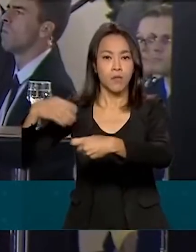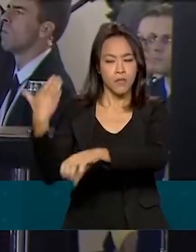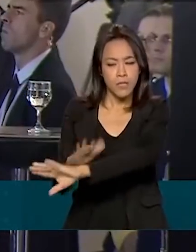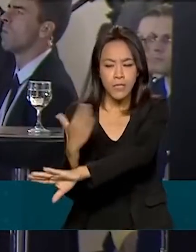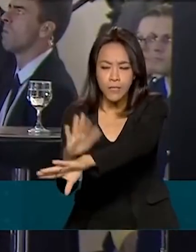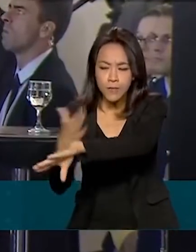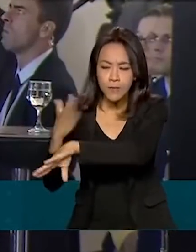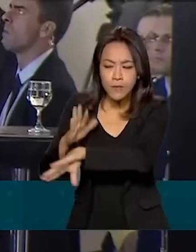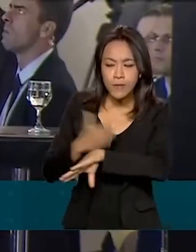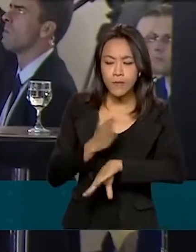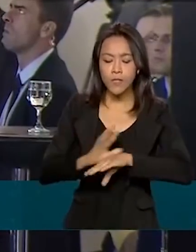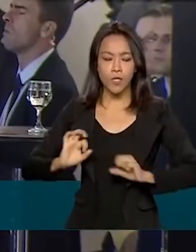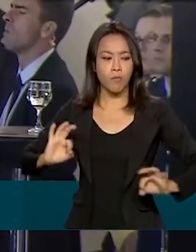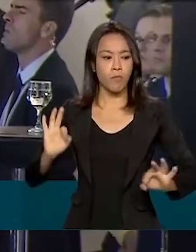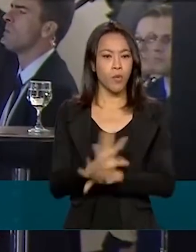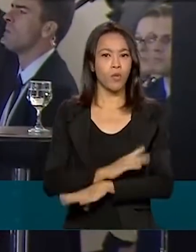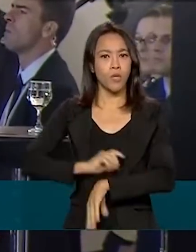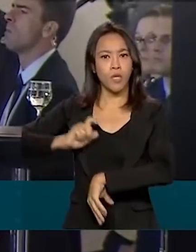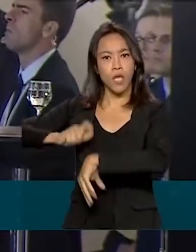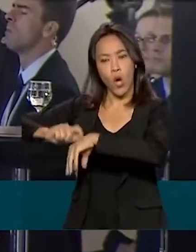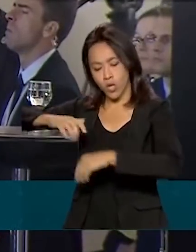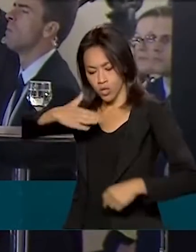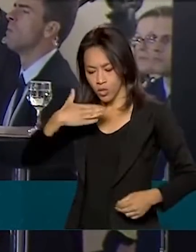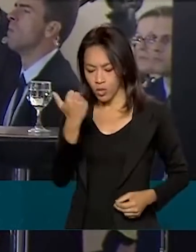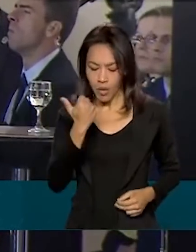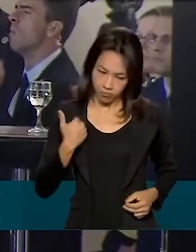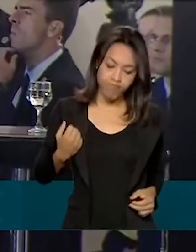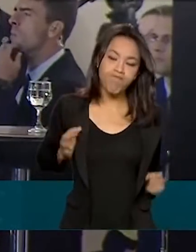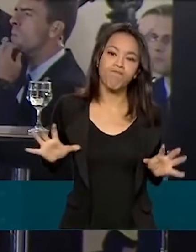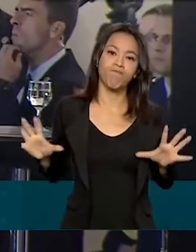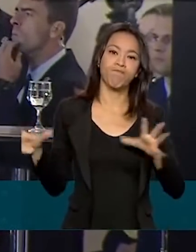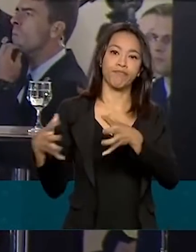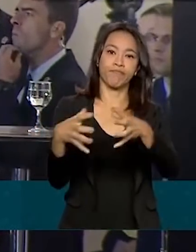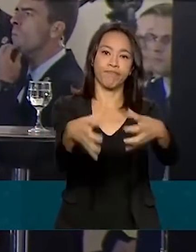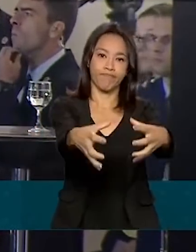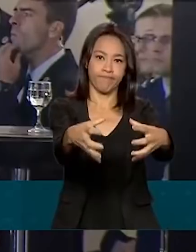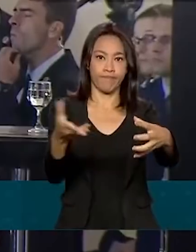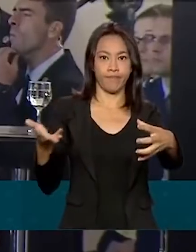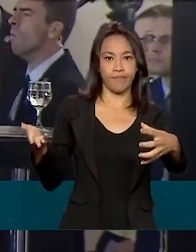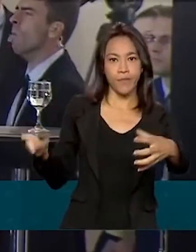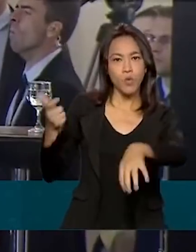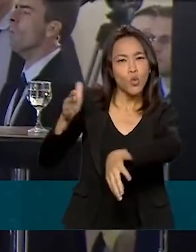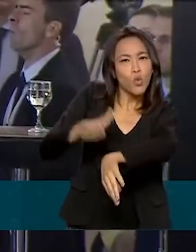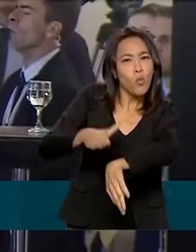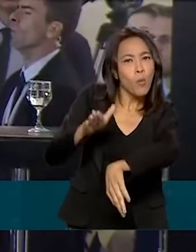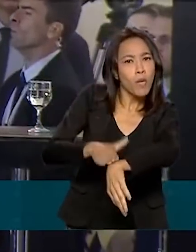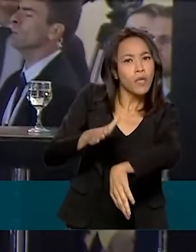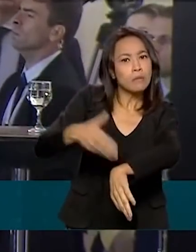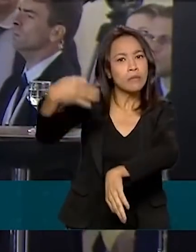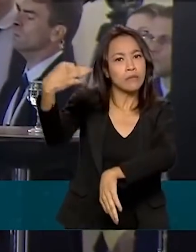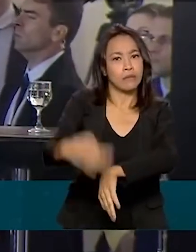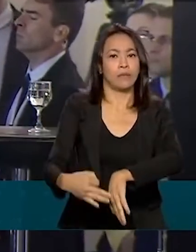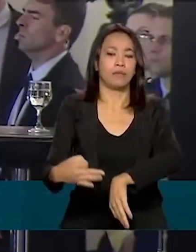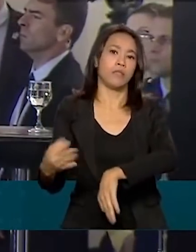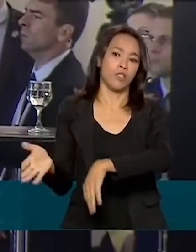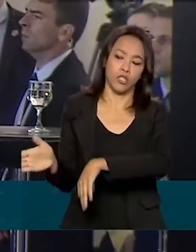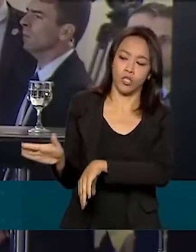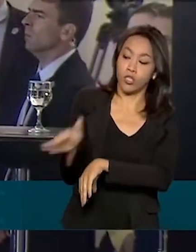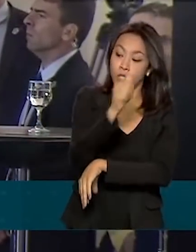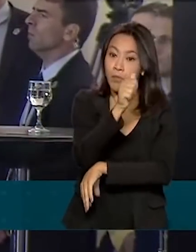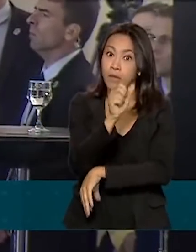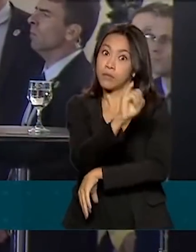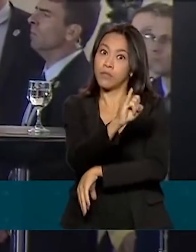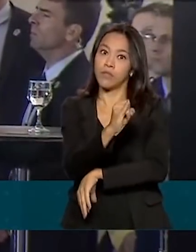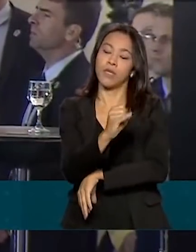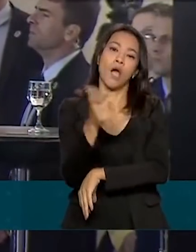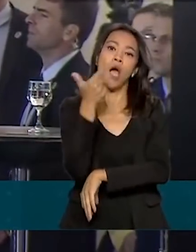em prontidão, a fim de estarem presentes e prevalecerem no momento e local adequados, em caso de